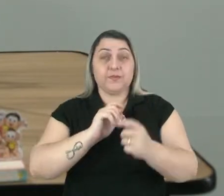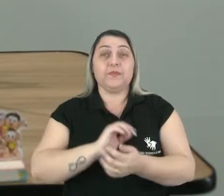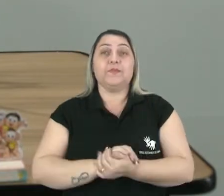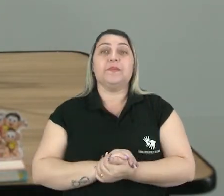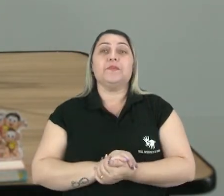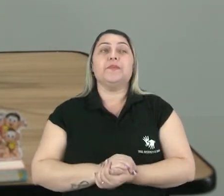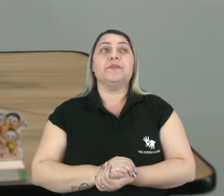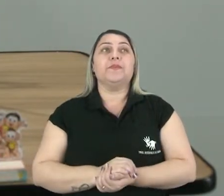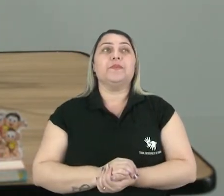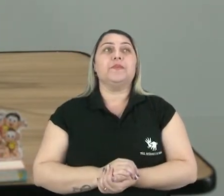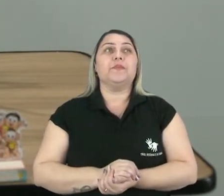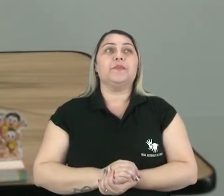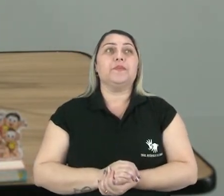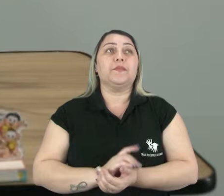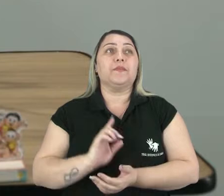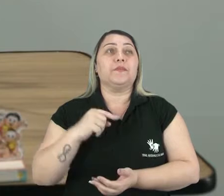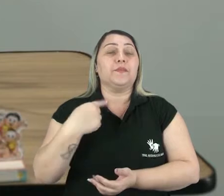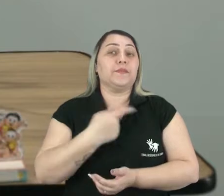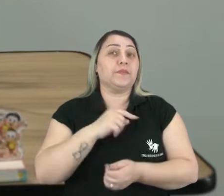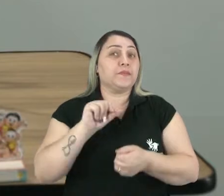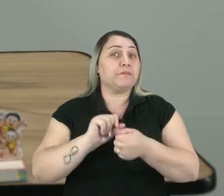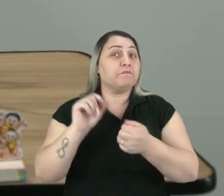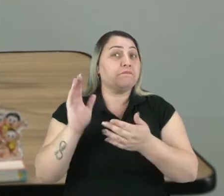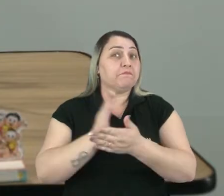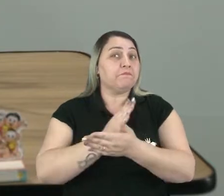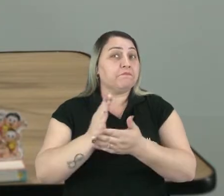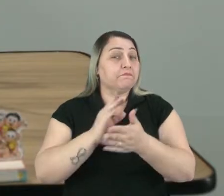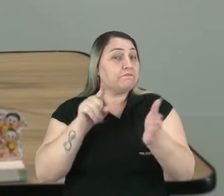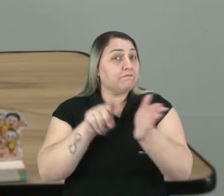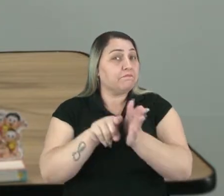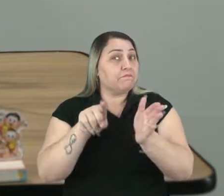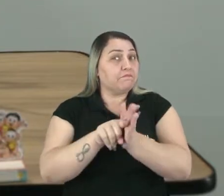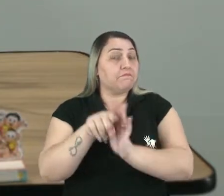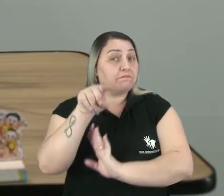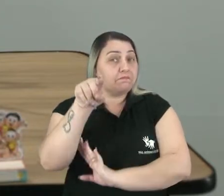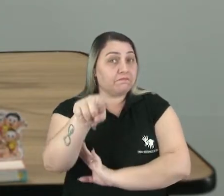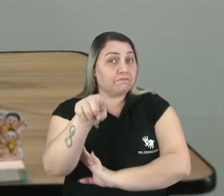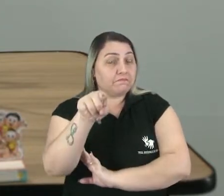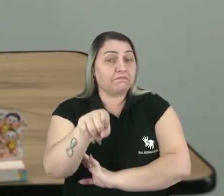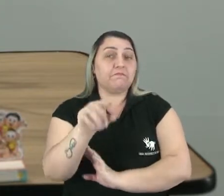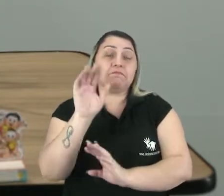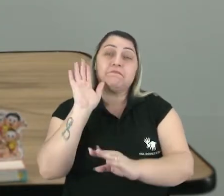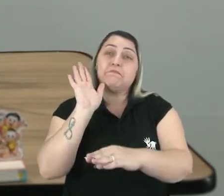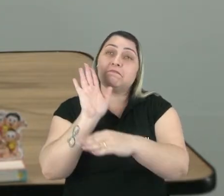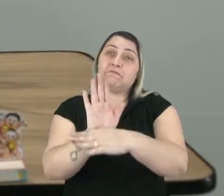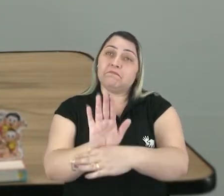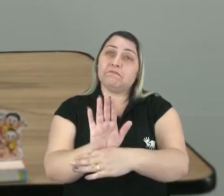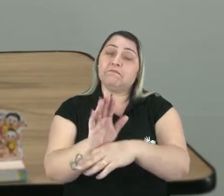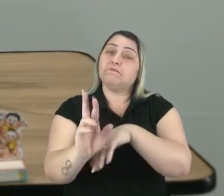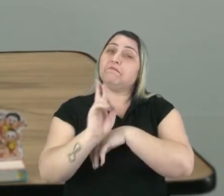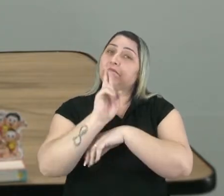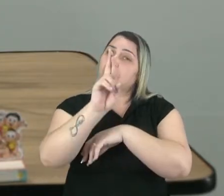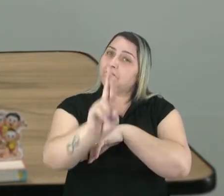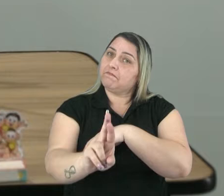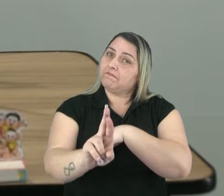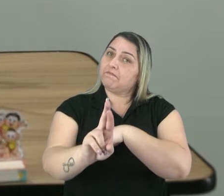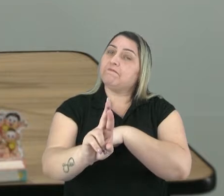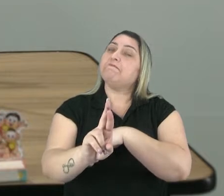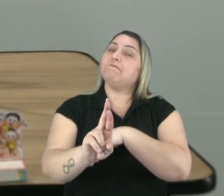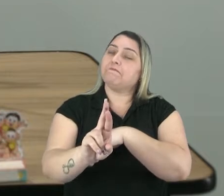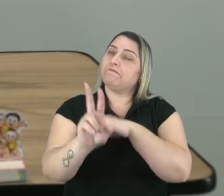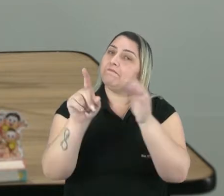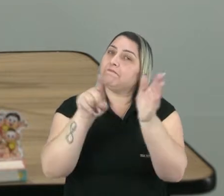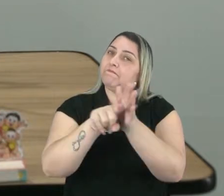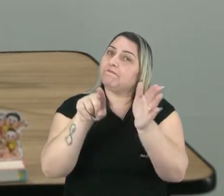quadrinhos, e nós vamos fazer alguns questionamentos e vocês vão me ajudar a responder estes